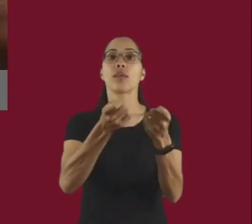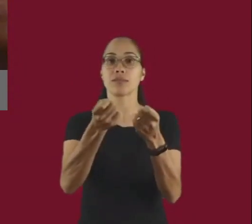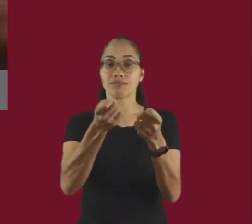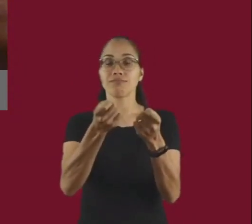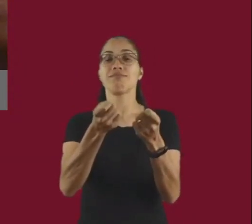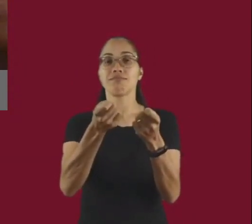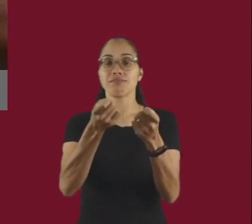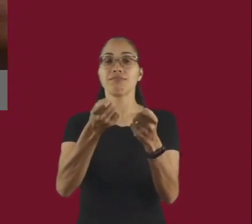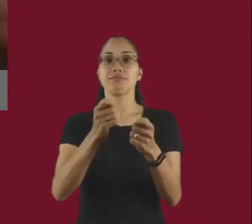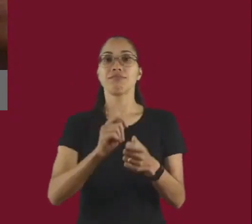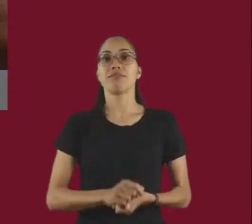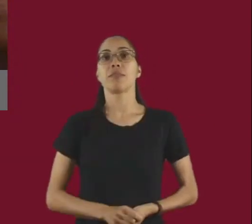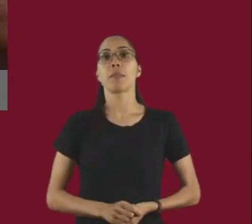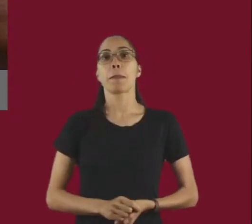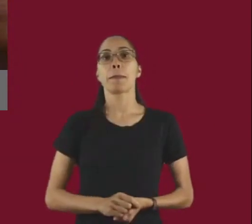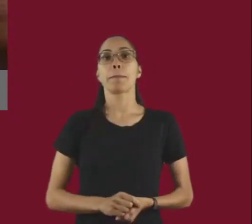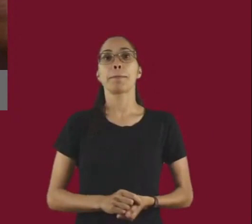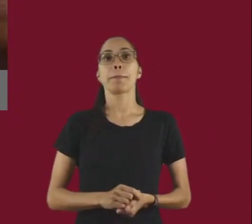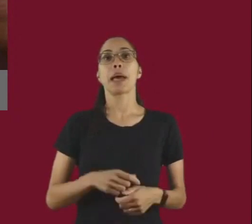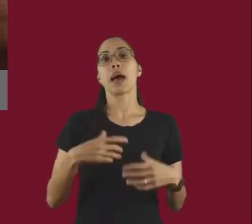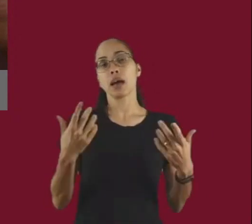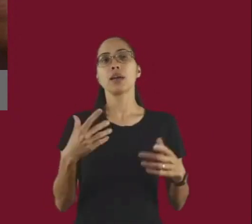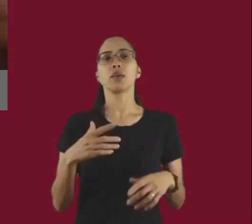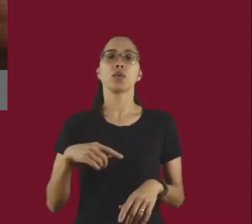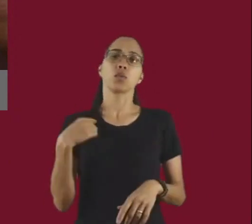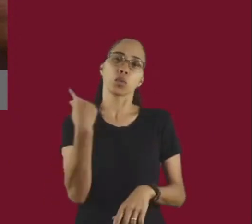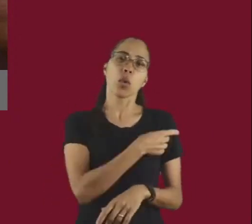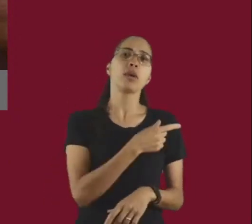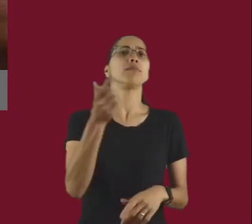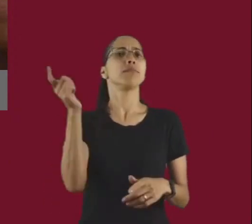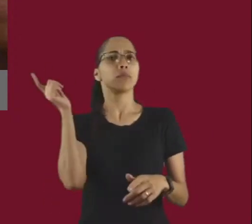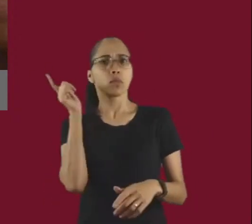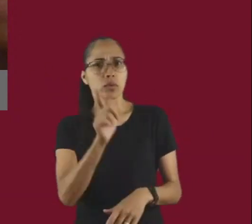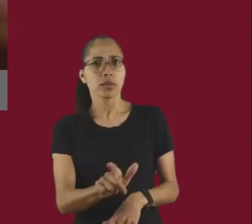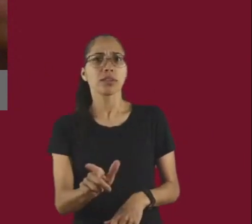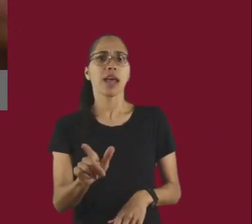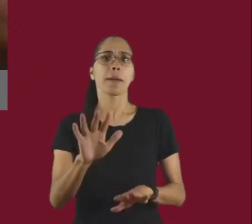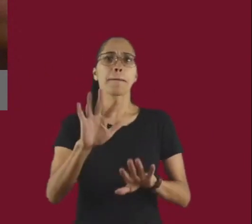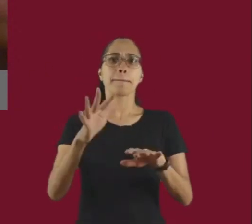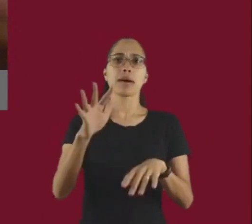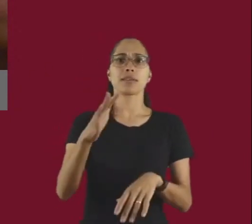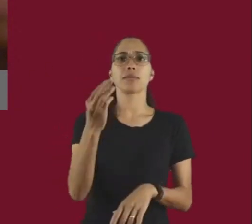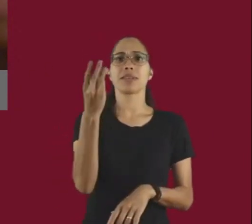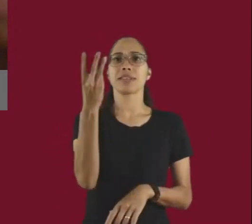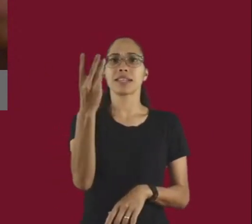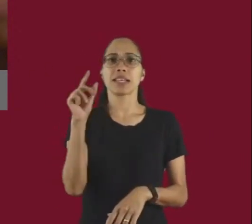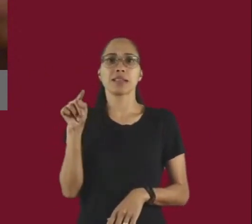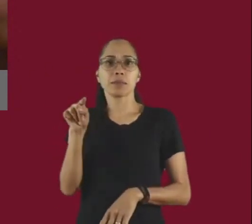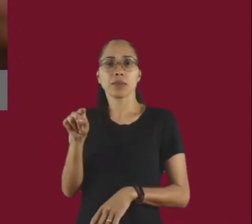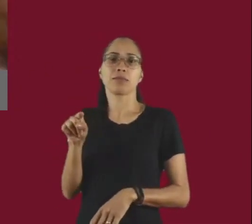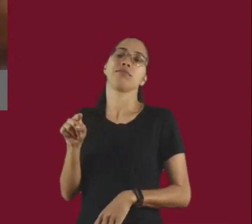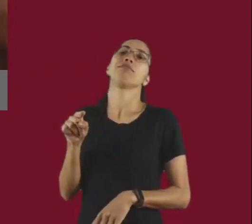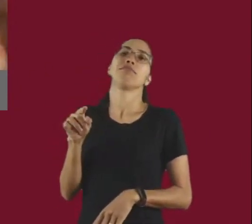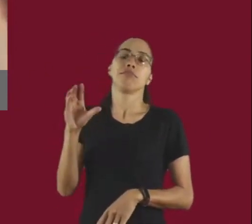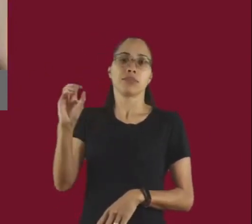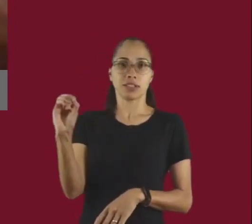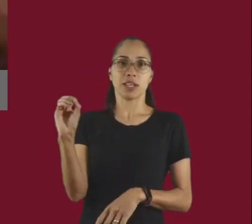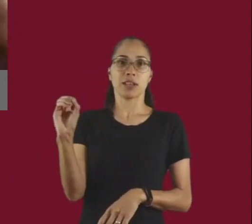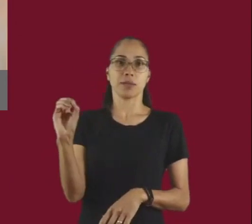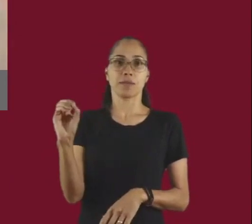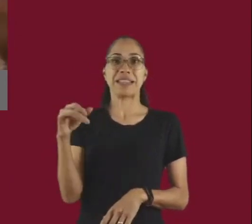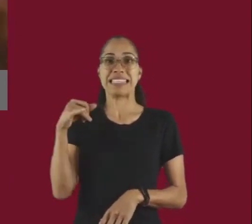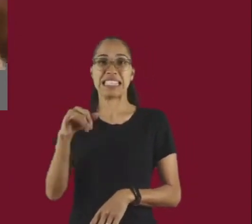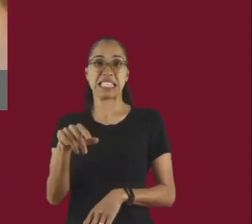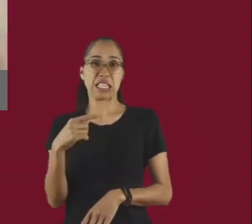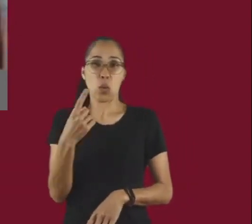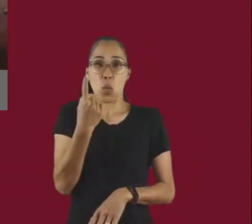E tudo indica que a gente pode alcançar os 3 graus. Se com 1,3 de aquecimento a gente está com